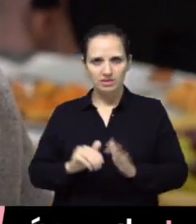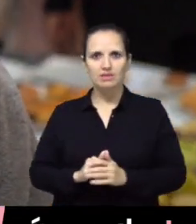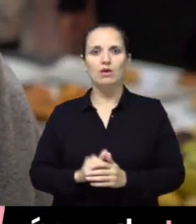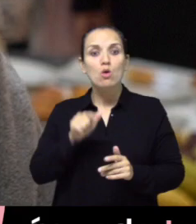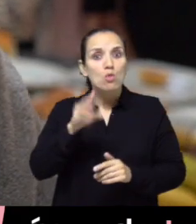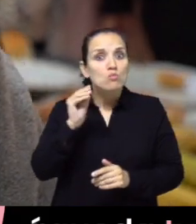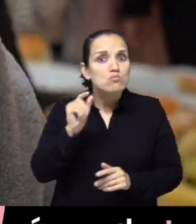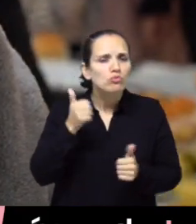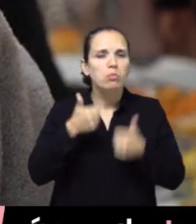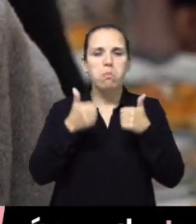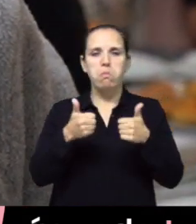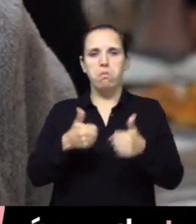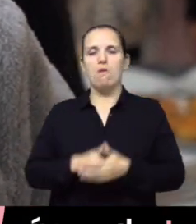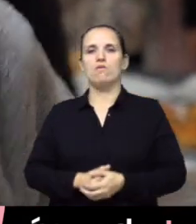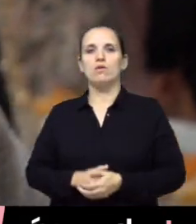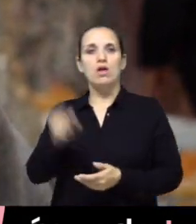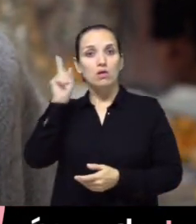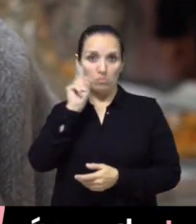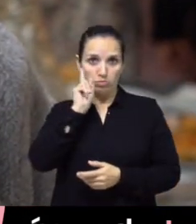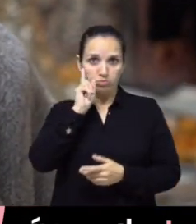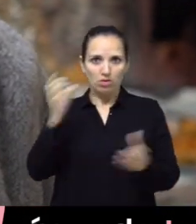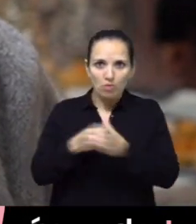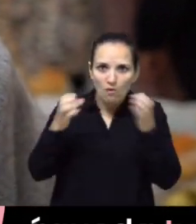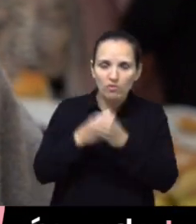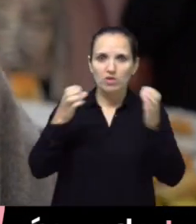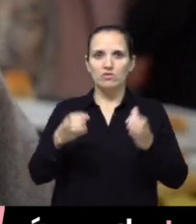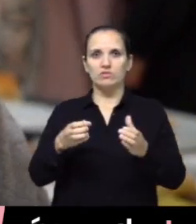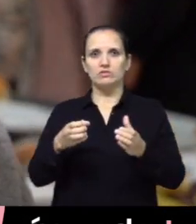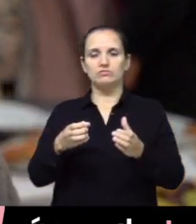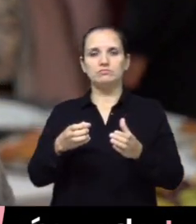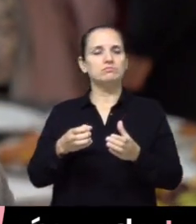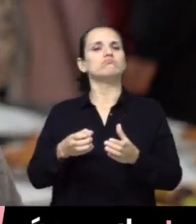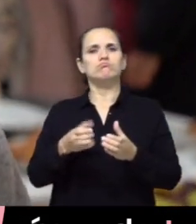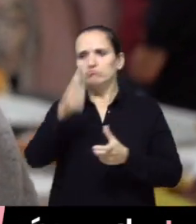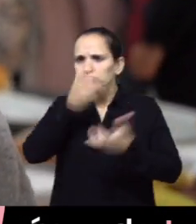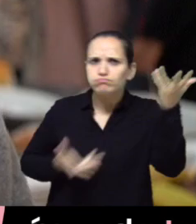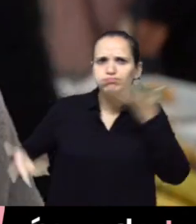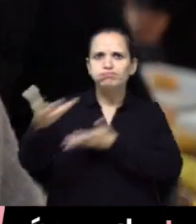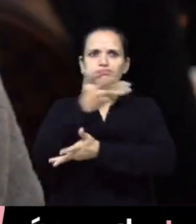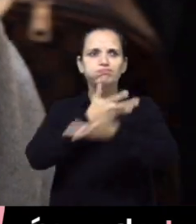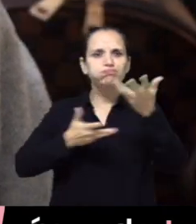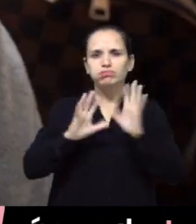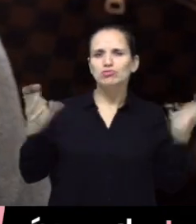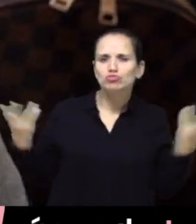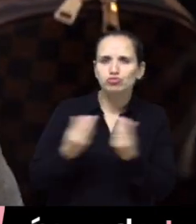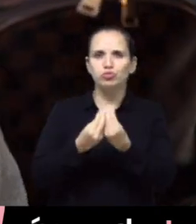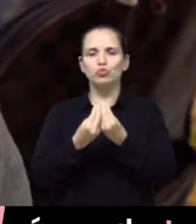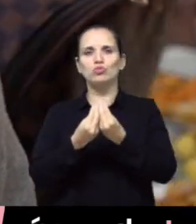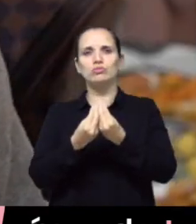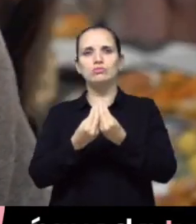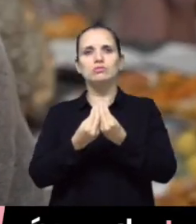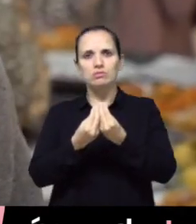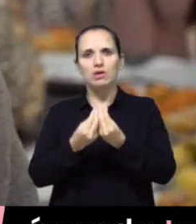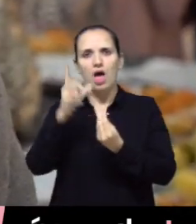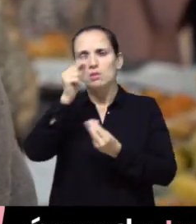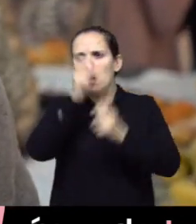diferente, foi um dia muito bom. E é um dia importante para o convívio e para conhecer. Para todas as pessoas, vimos as pessoas todas juntas